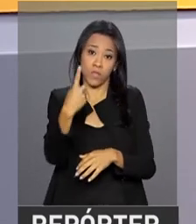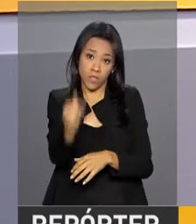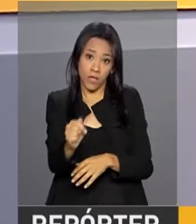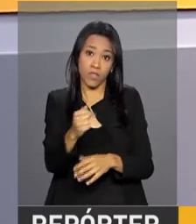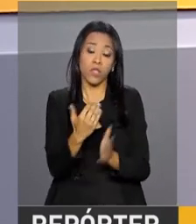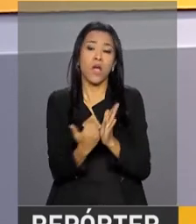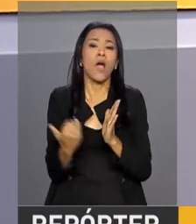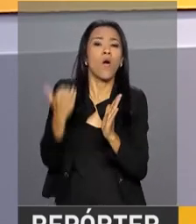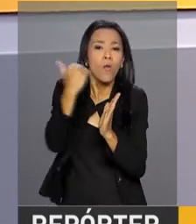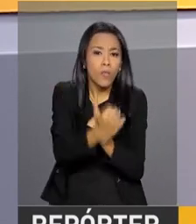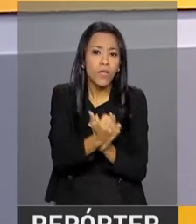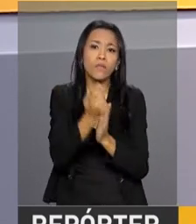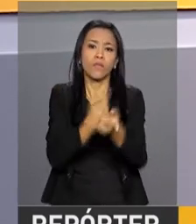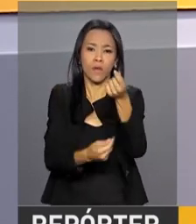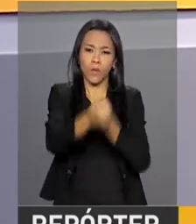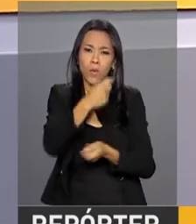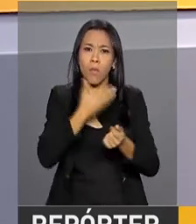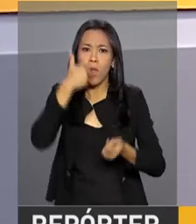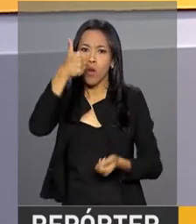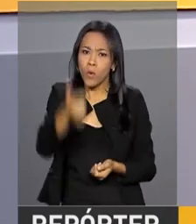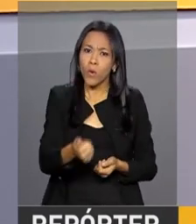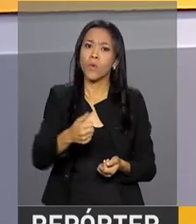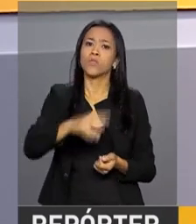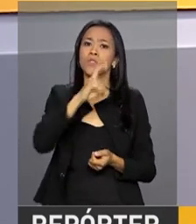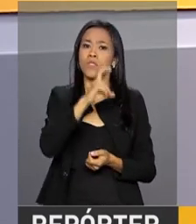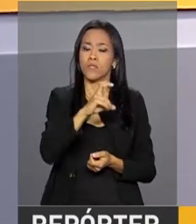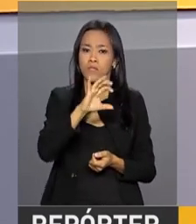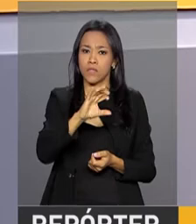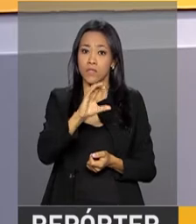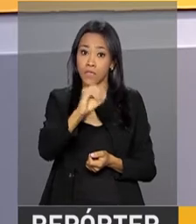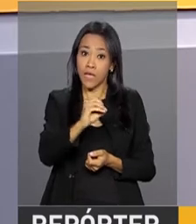de crescimento da economia melhorou de 0,5% para